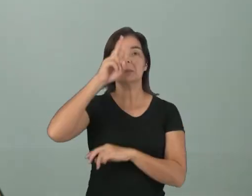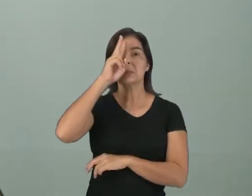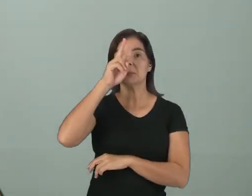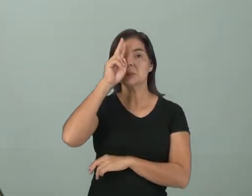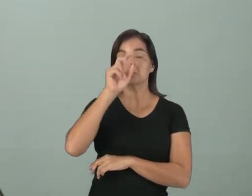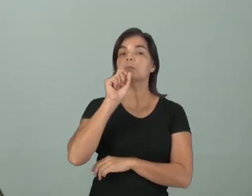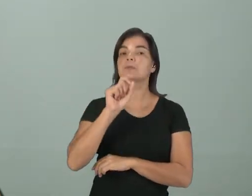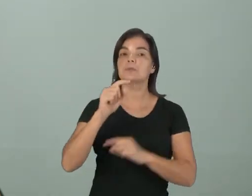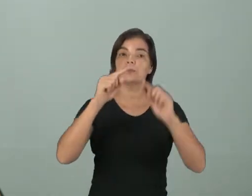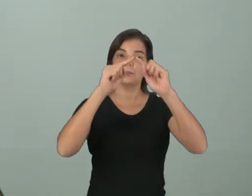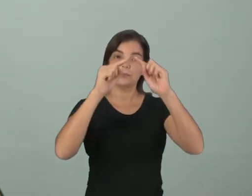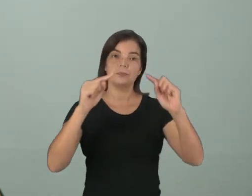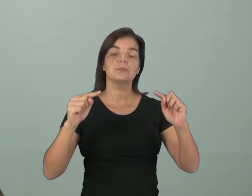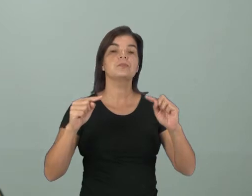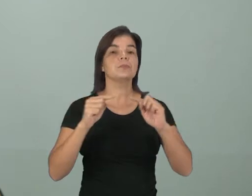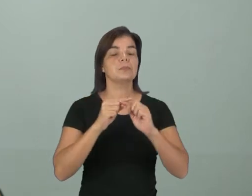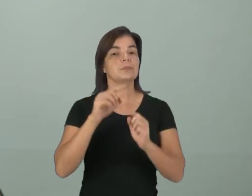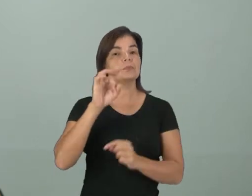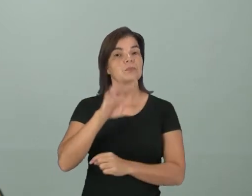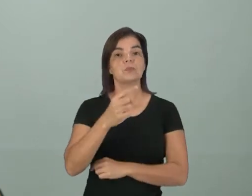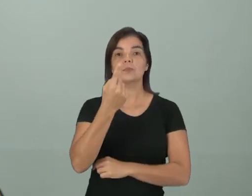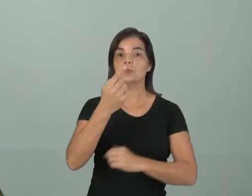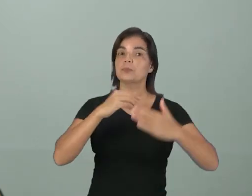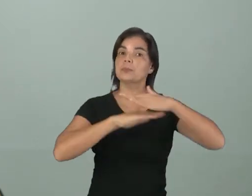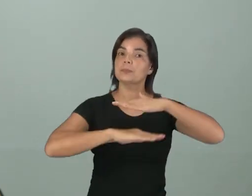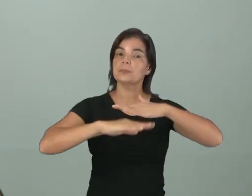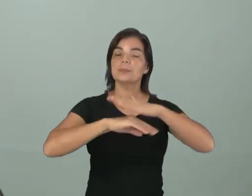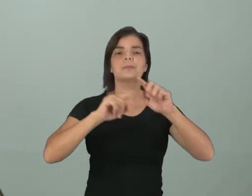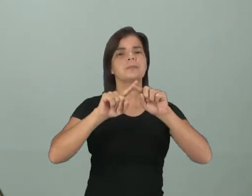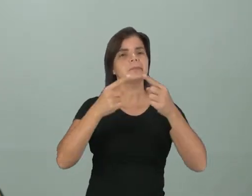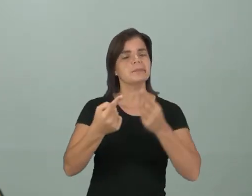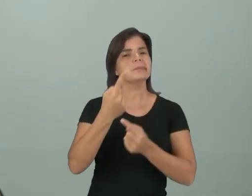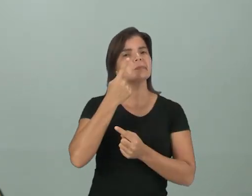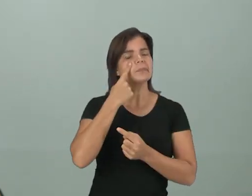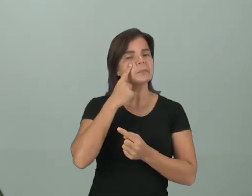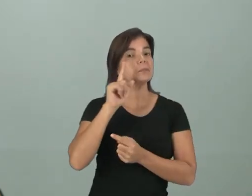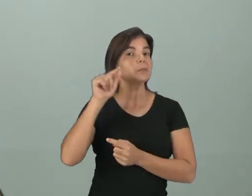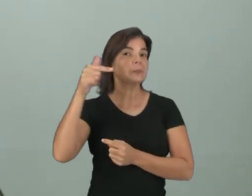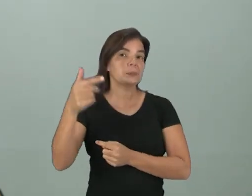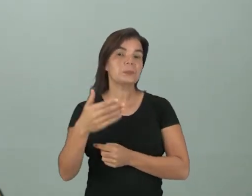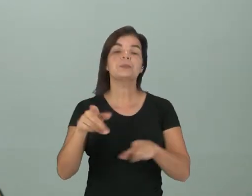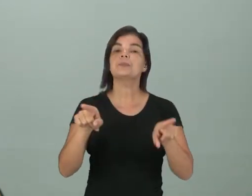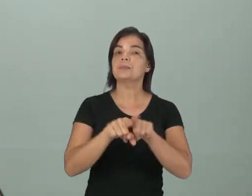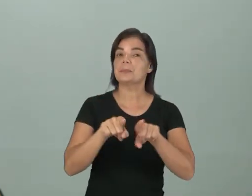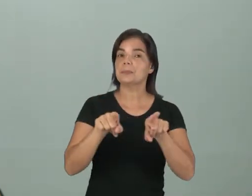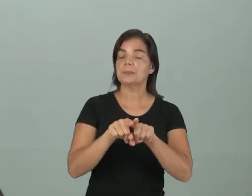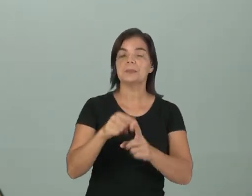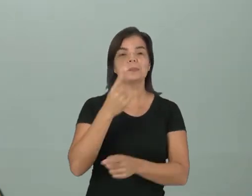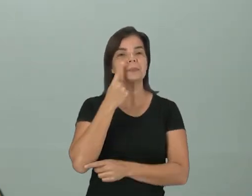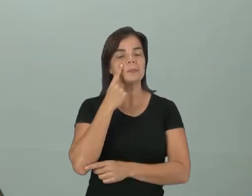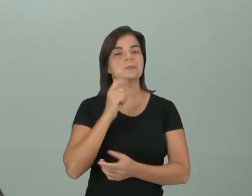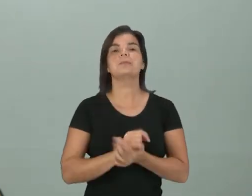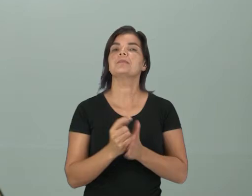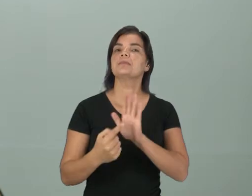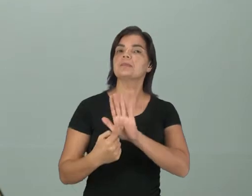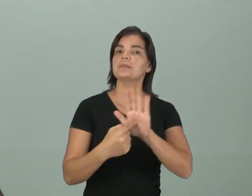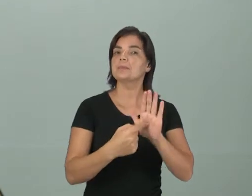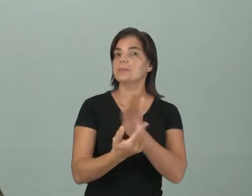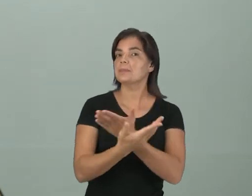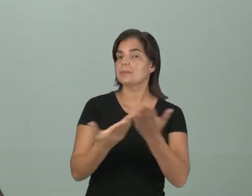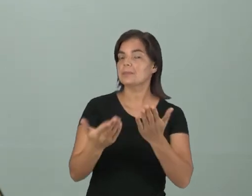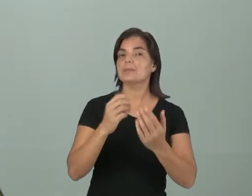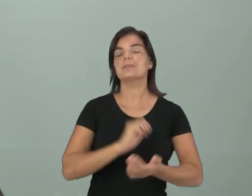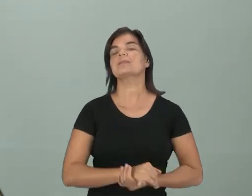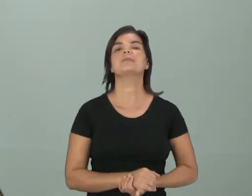Lembrando que nas pirâmides nós temos apenas uma base. Mas vamos explorar outro tipo de pirâmide? Olhem só, eu quero mostrar para